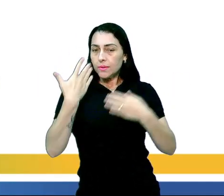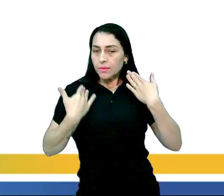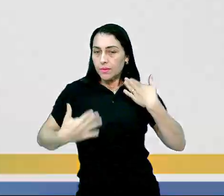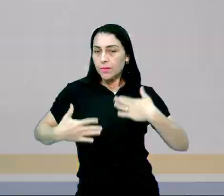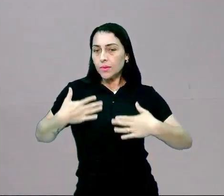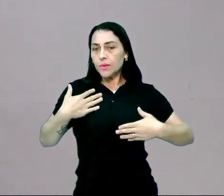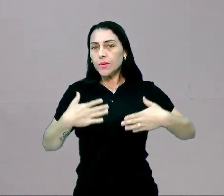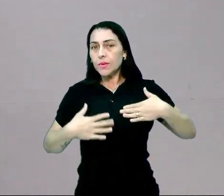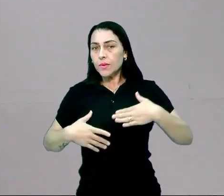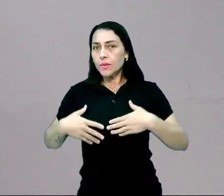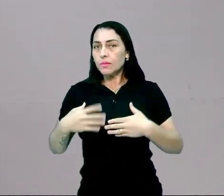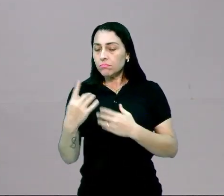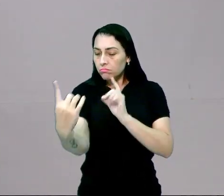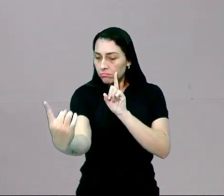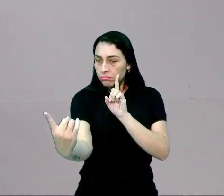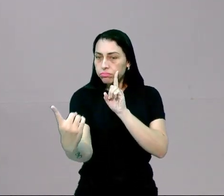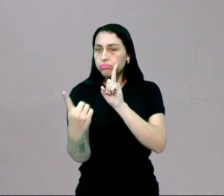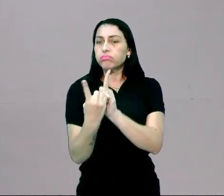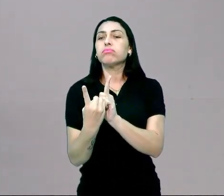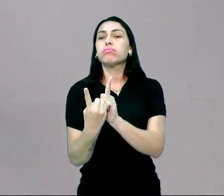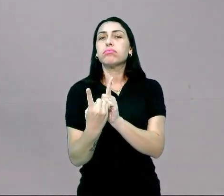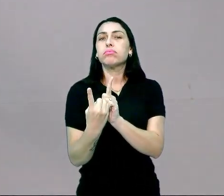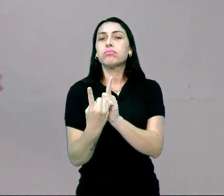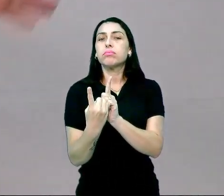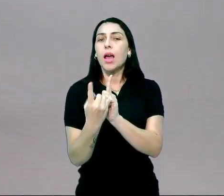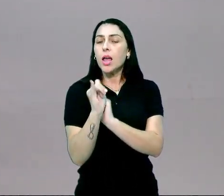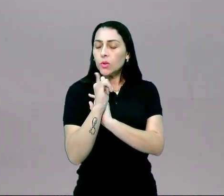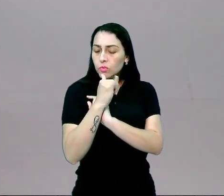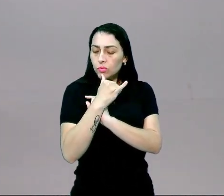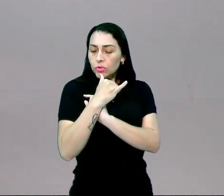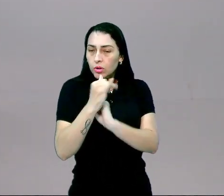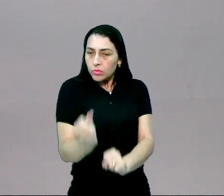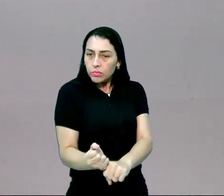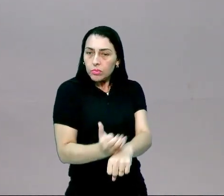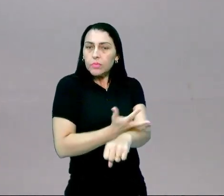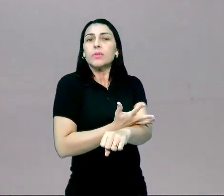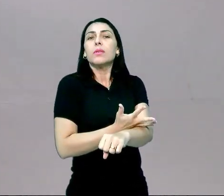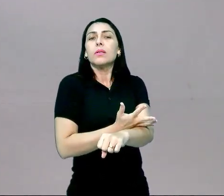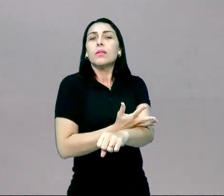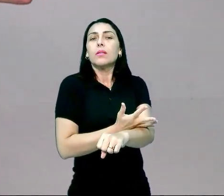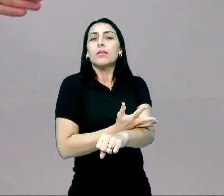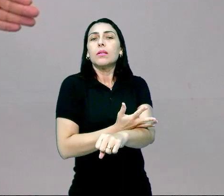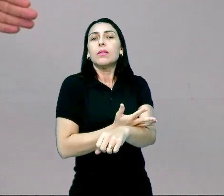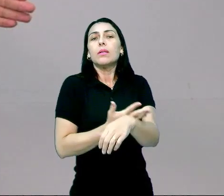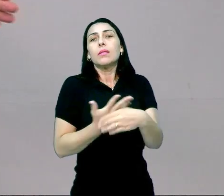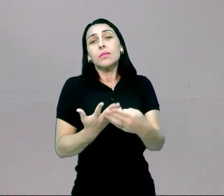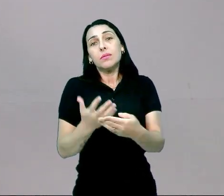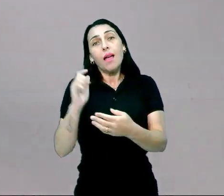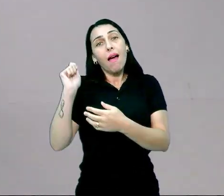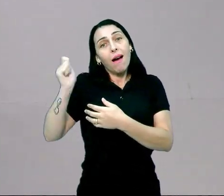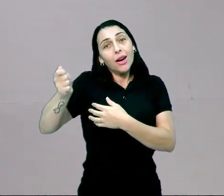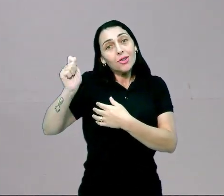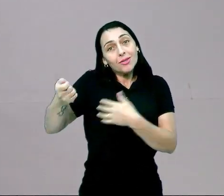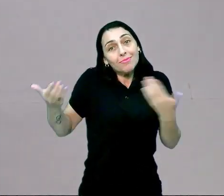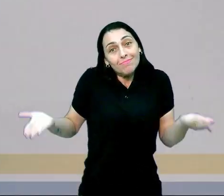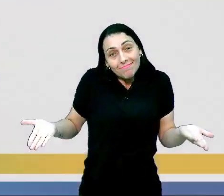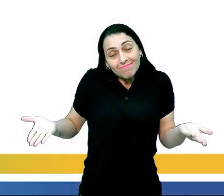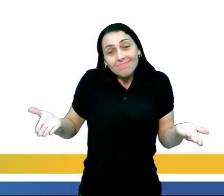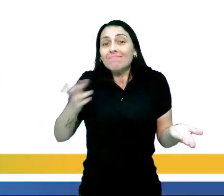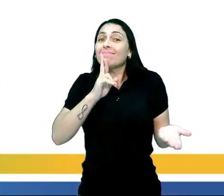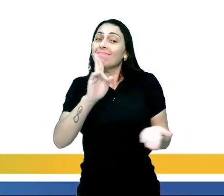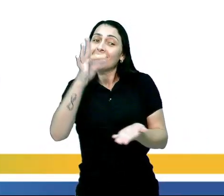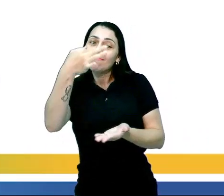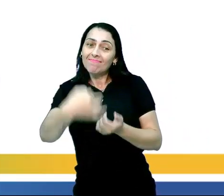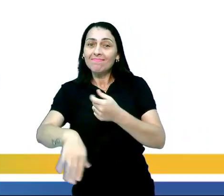sempre melancólico. Então é aquela coisa, carão, tristeza, emoção e argentino. Então, a